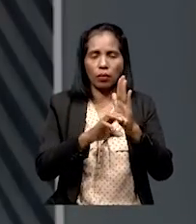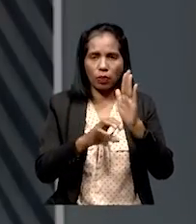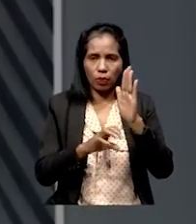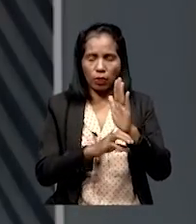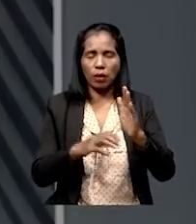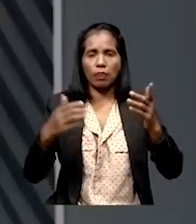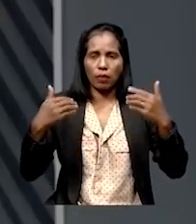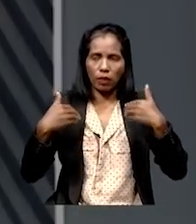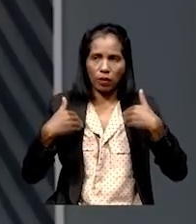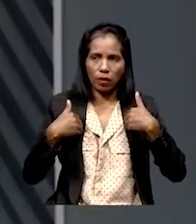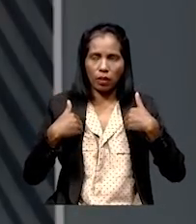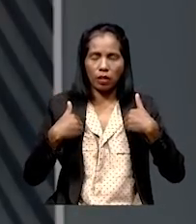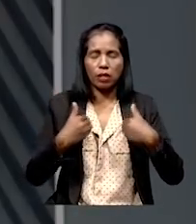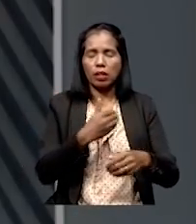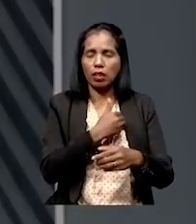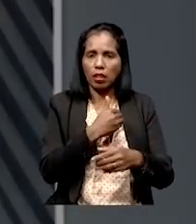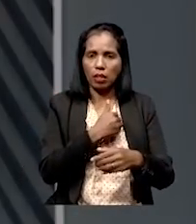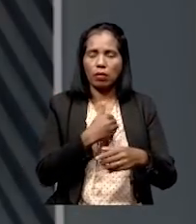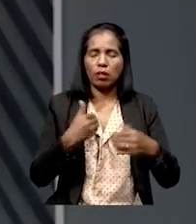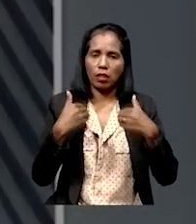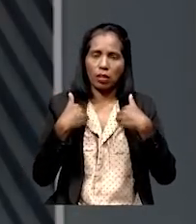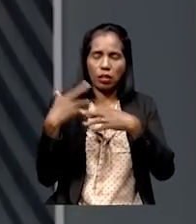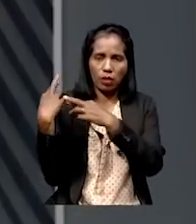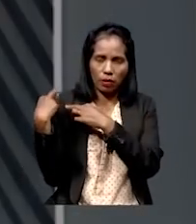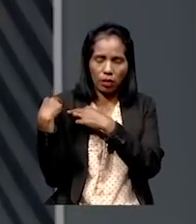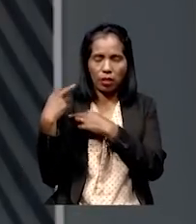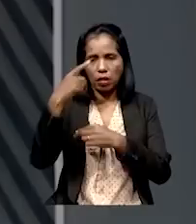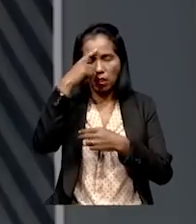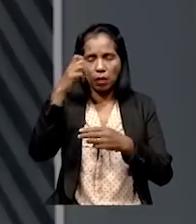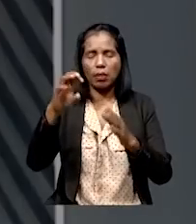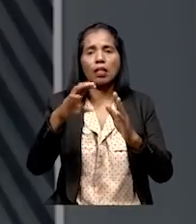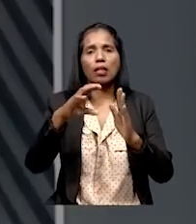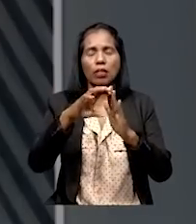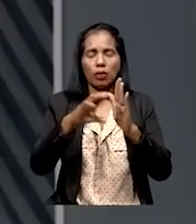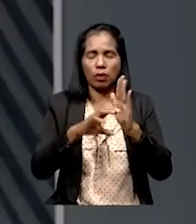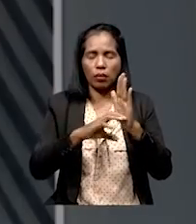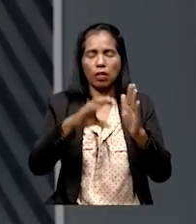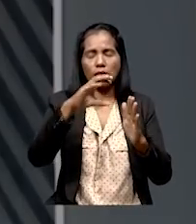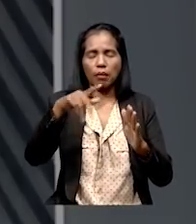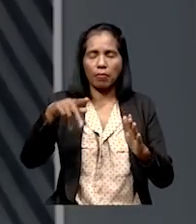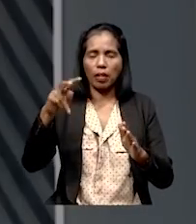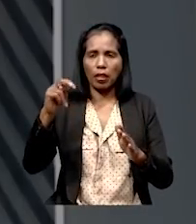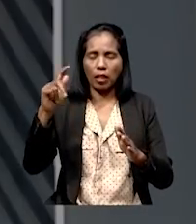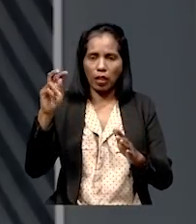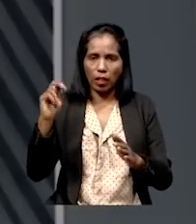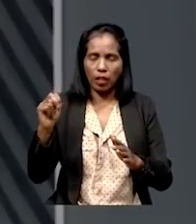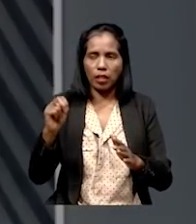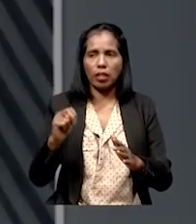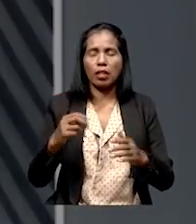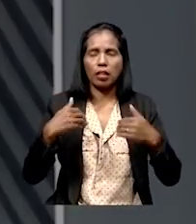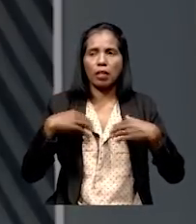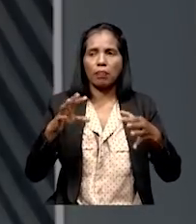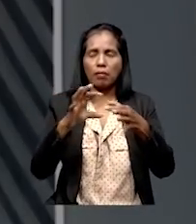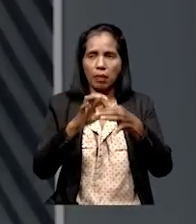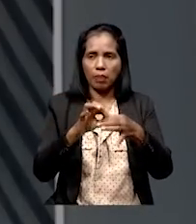vacuna. Também, e a estrutura CPN, e, em membro, e,